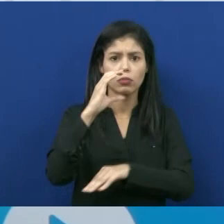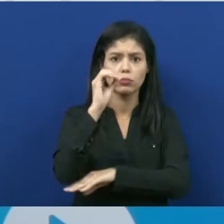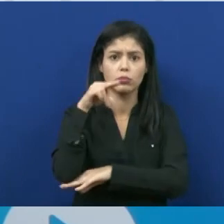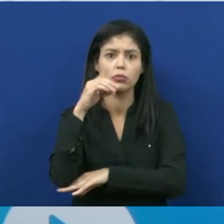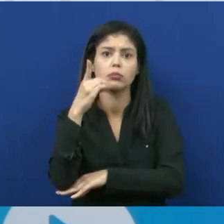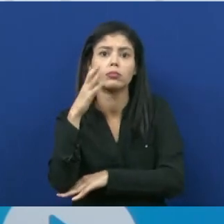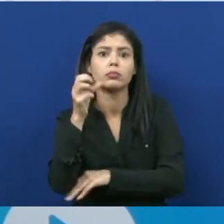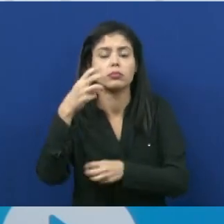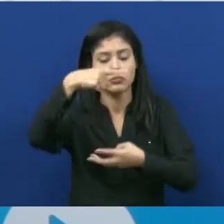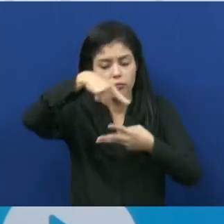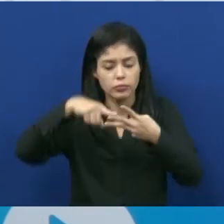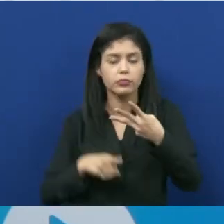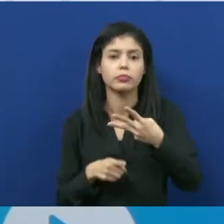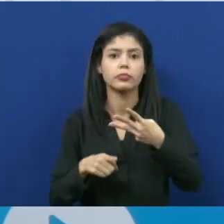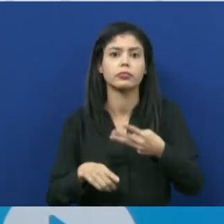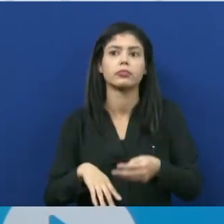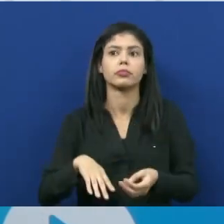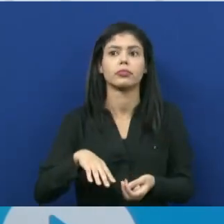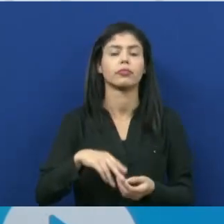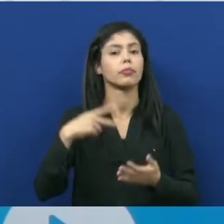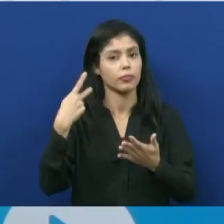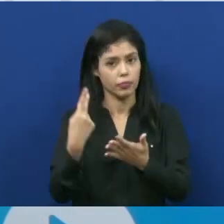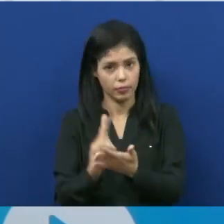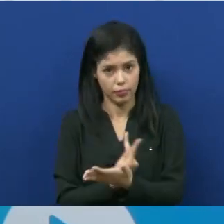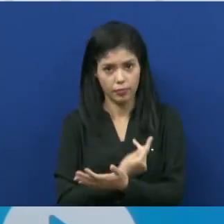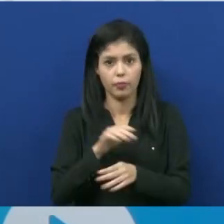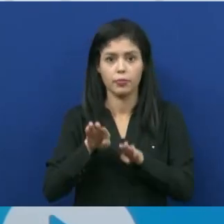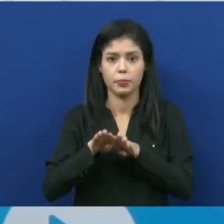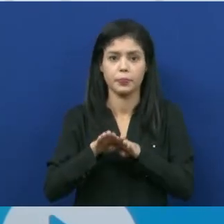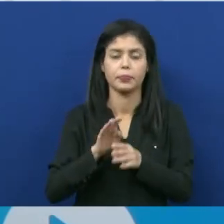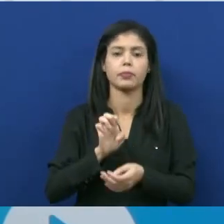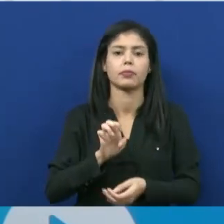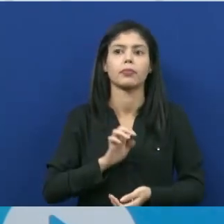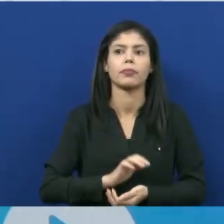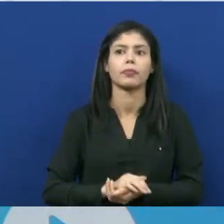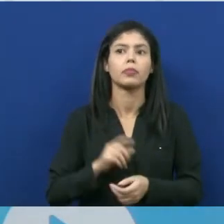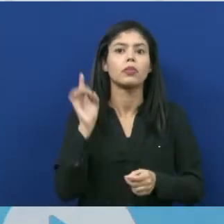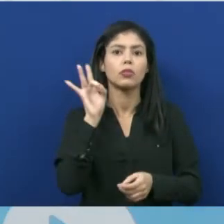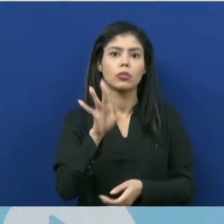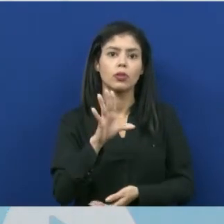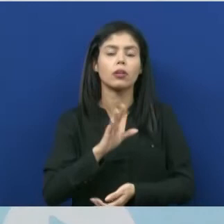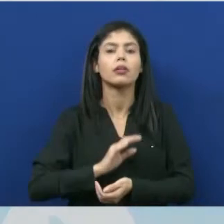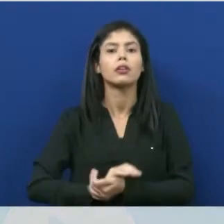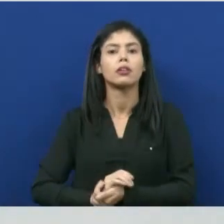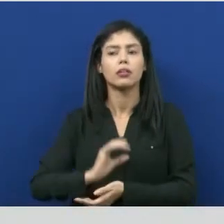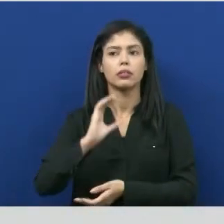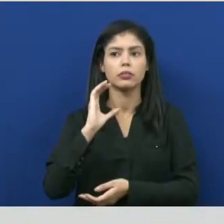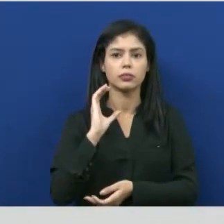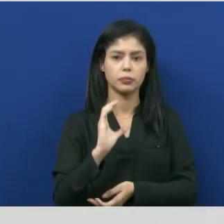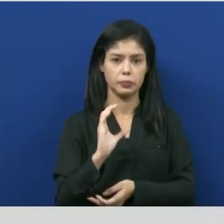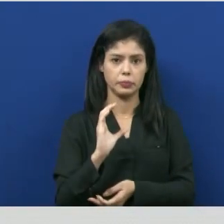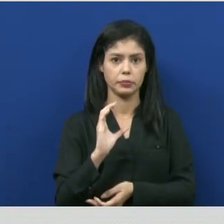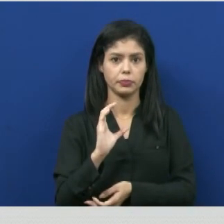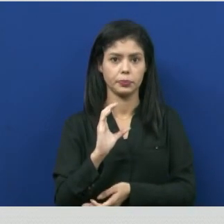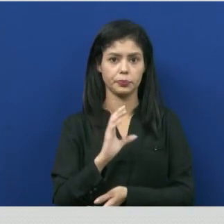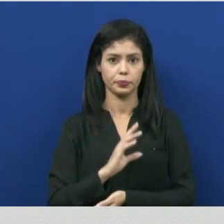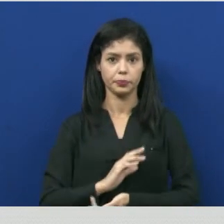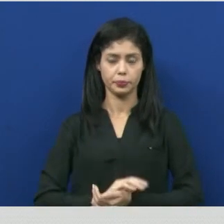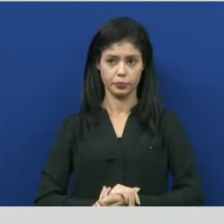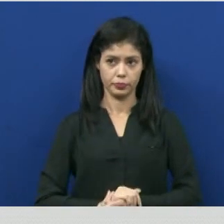3 estados, a letra E também está incorreta, restando apenas a alternativa